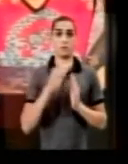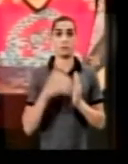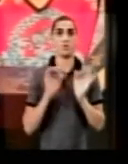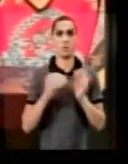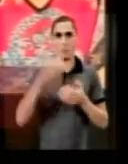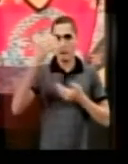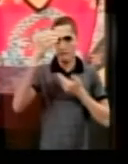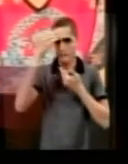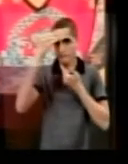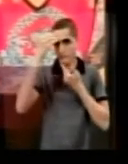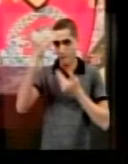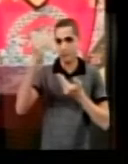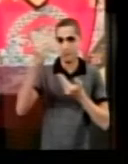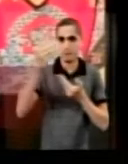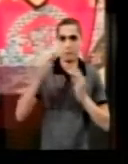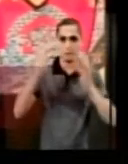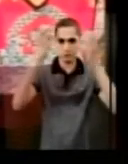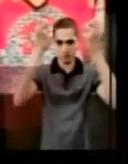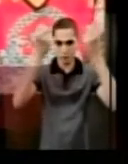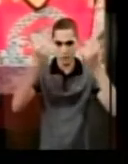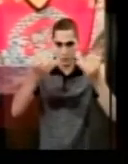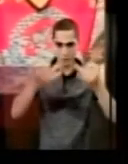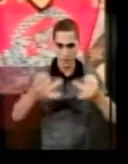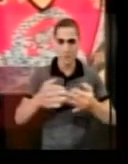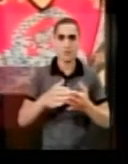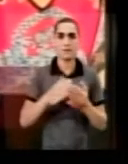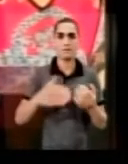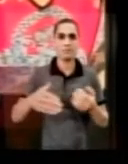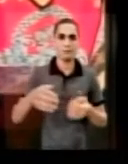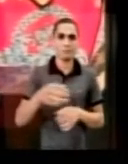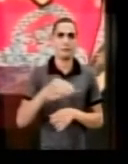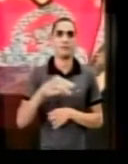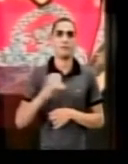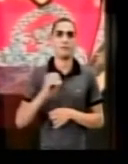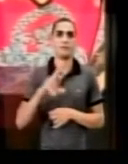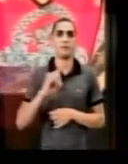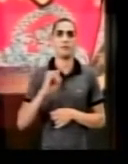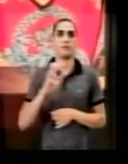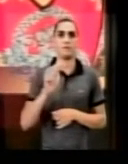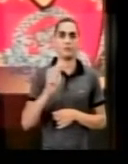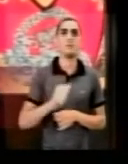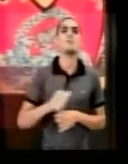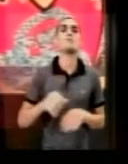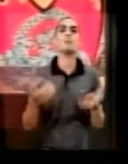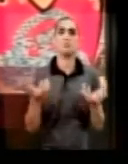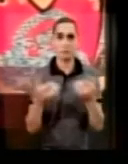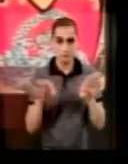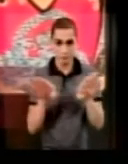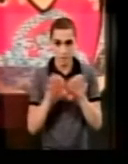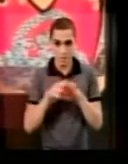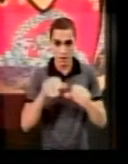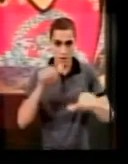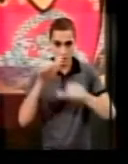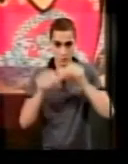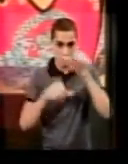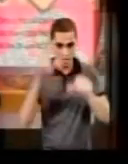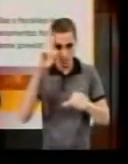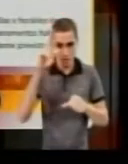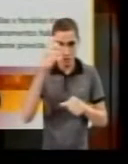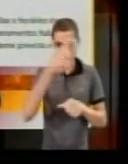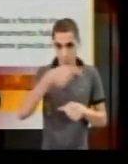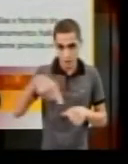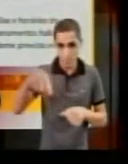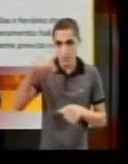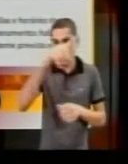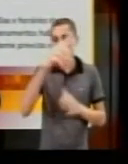Muito obrigada pelos esclarecimentos, Miriam. E eu quero lembrar também que essas mudanças estão publicadas na deliberação